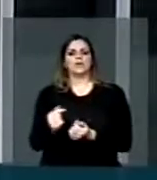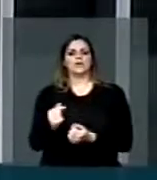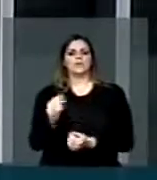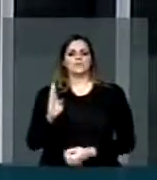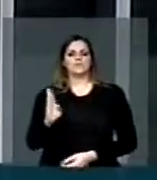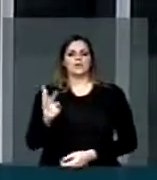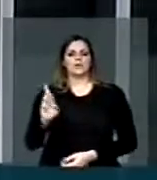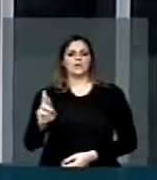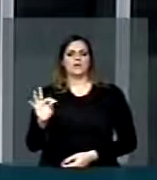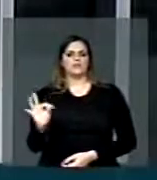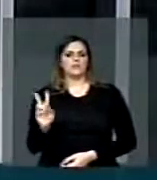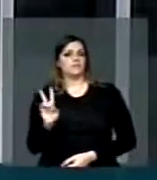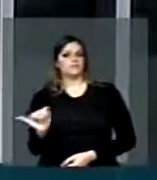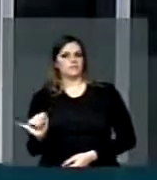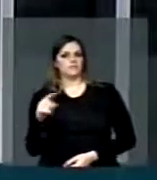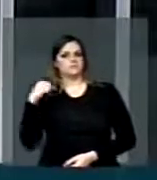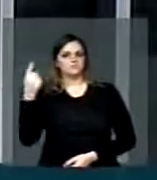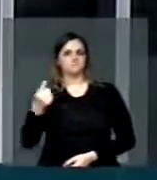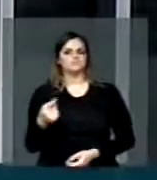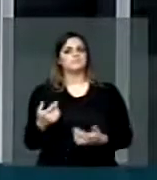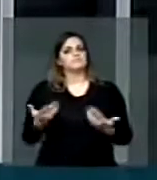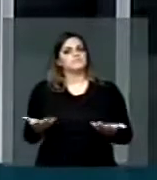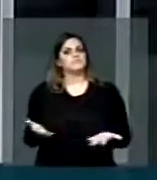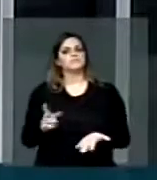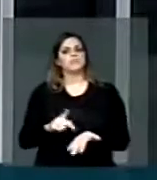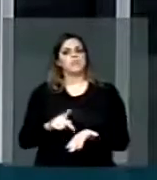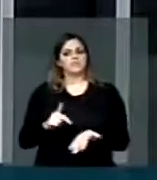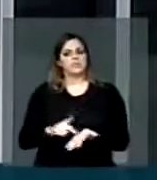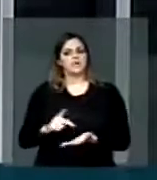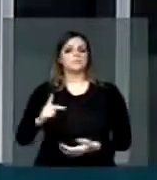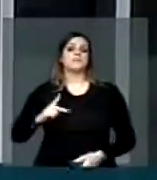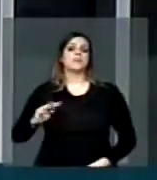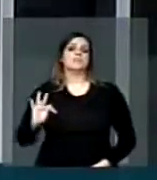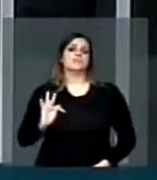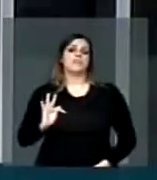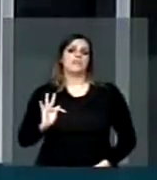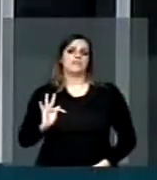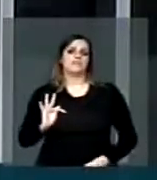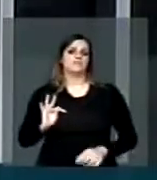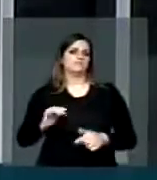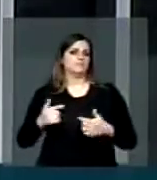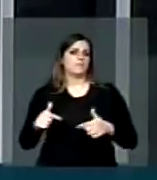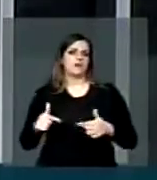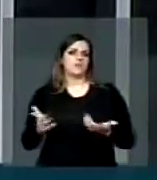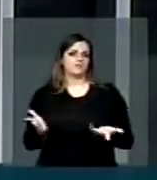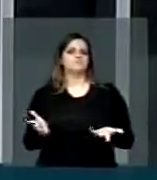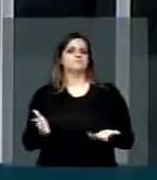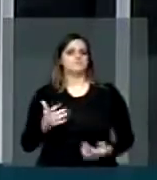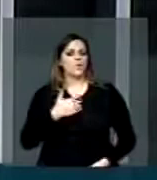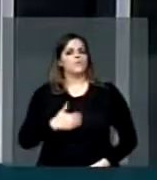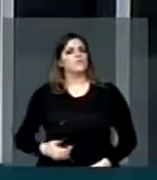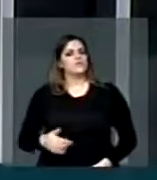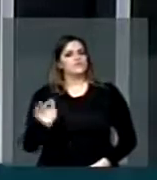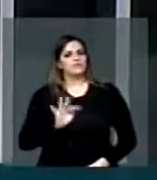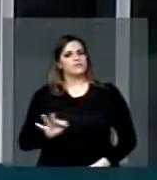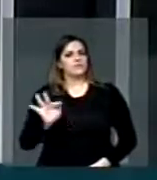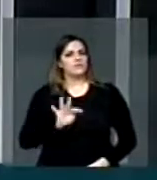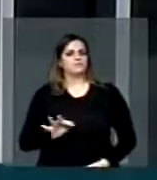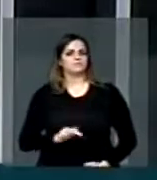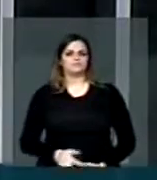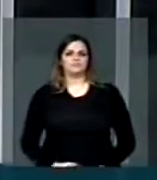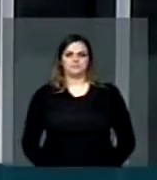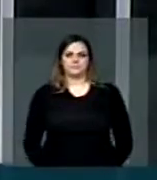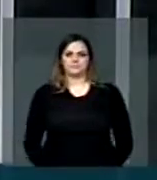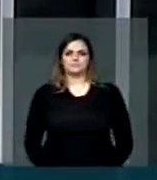BRT. Ou seja, na verdade é o governo do Partido dos Trabalhadores, é o governo federal, enfim,